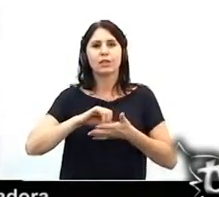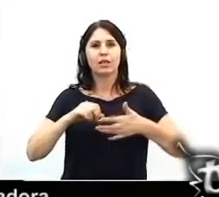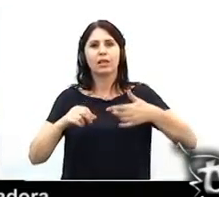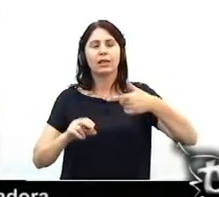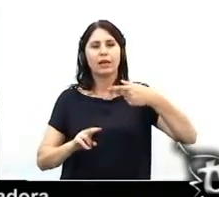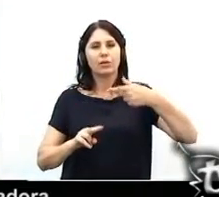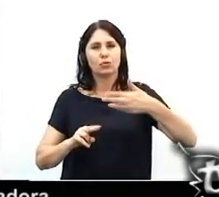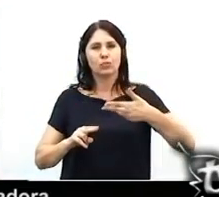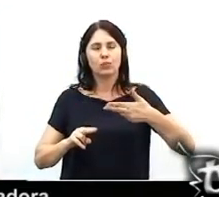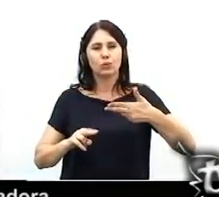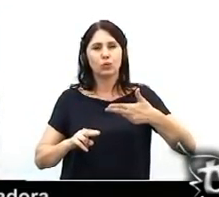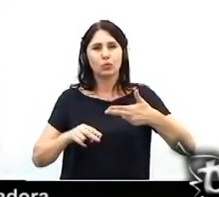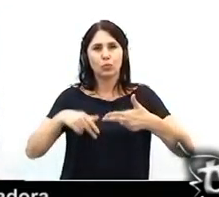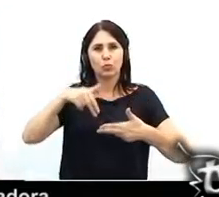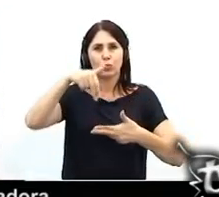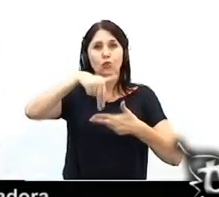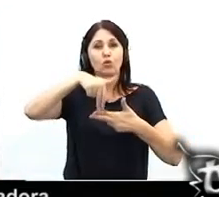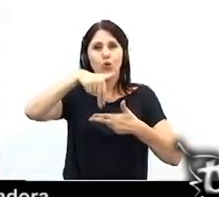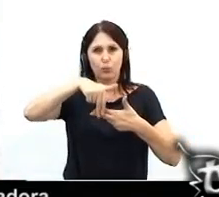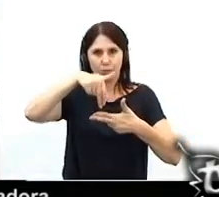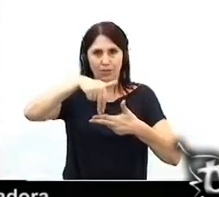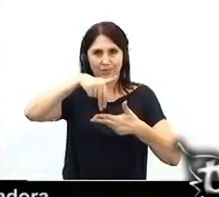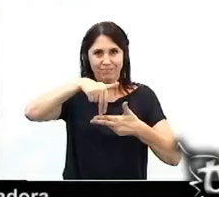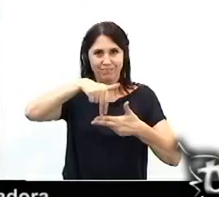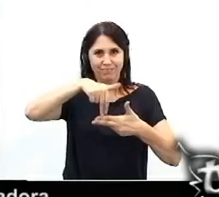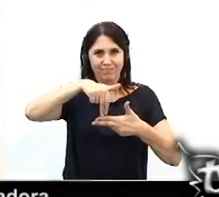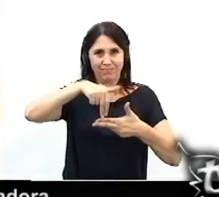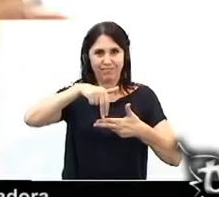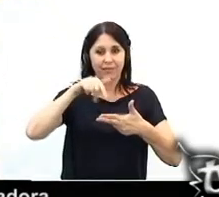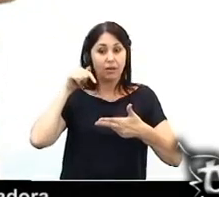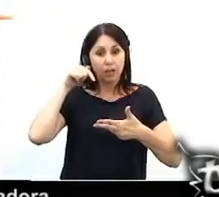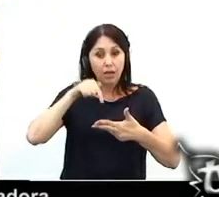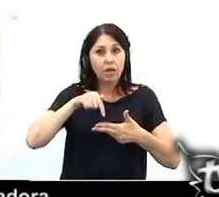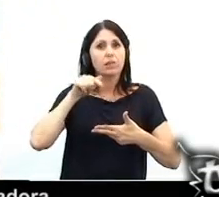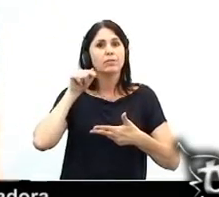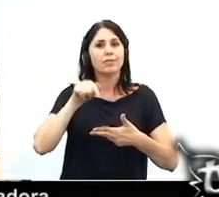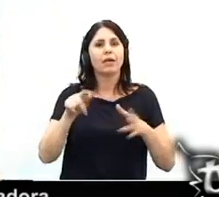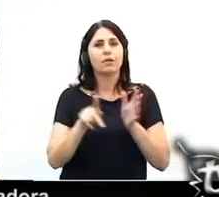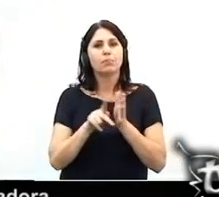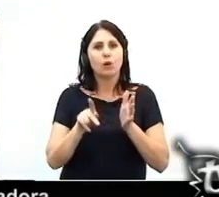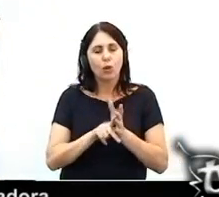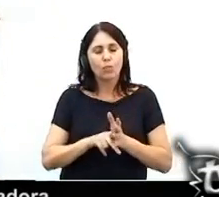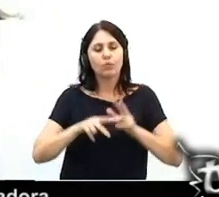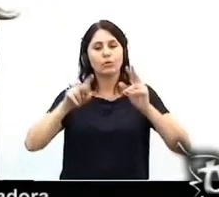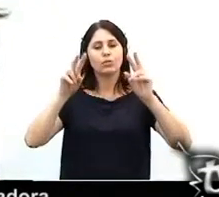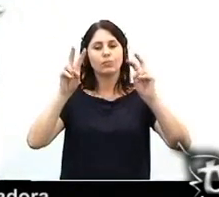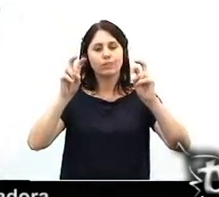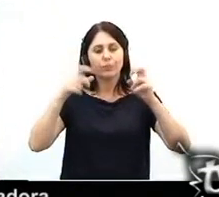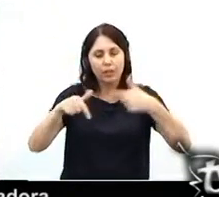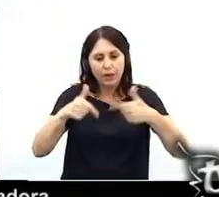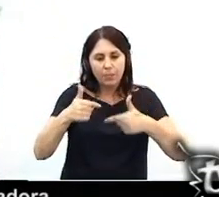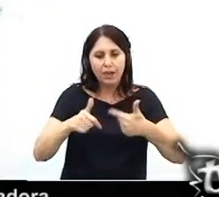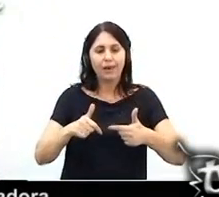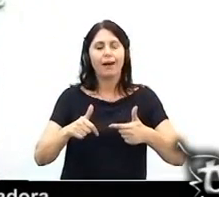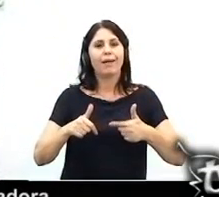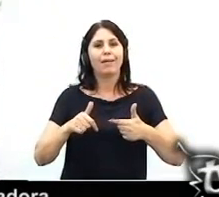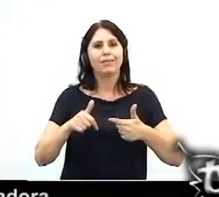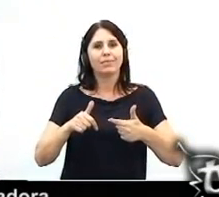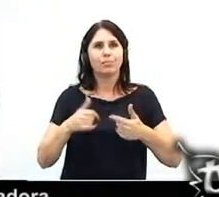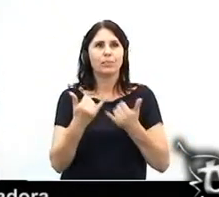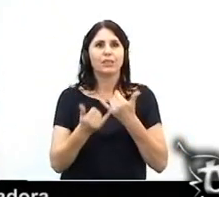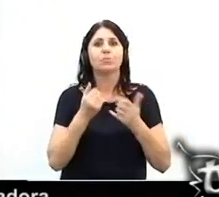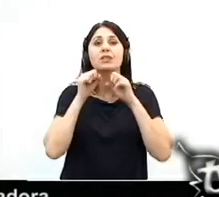de um núcleo de política pública de acessibilidade aqui para Passo Fundo, justamente para isso, para